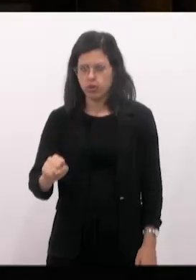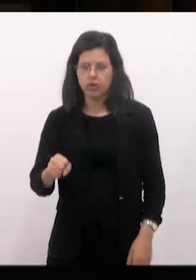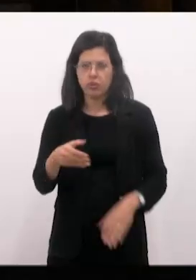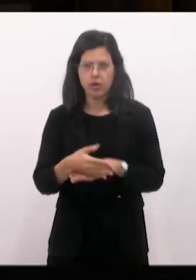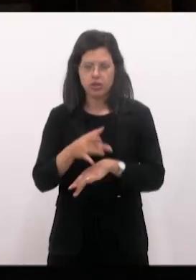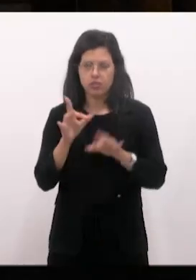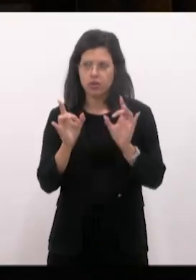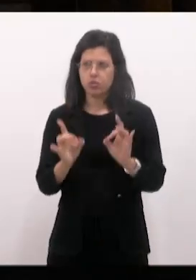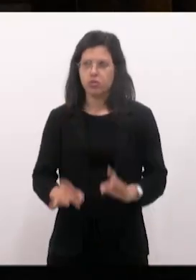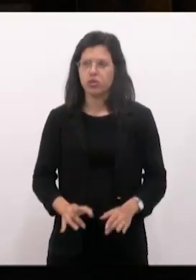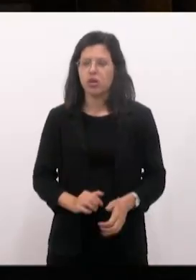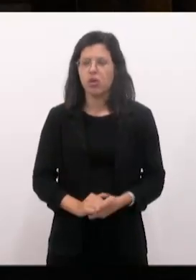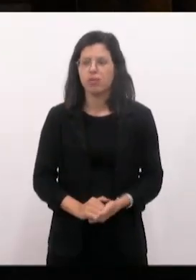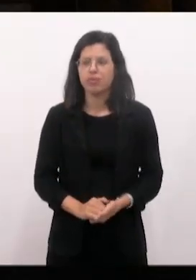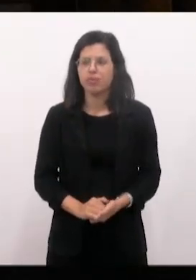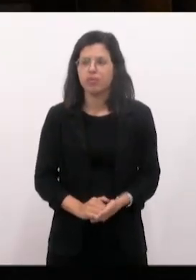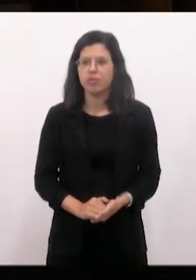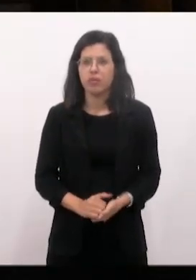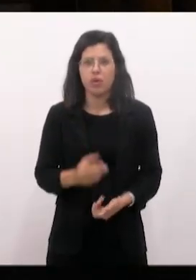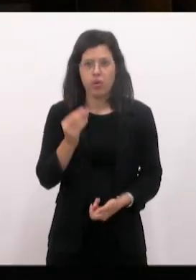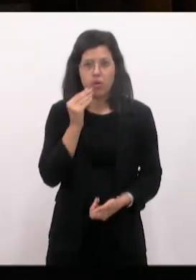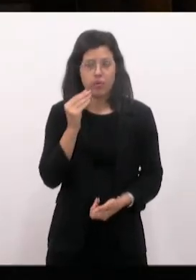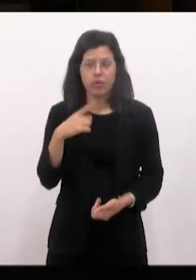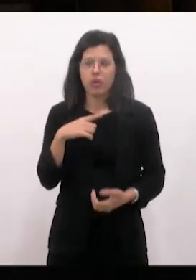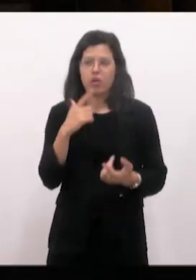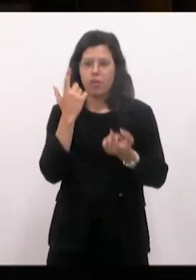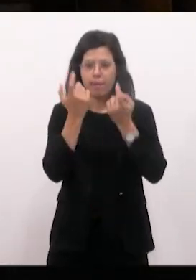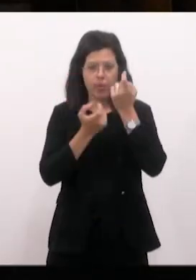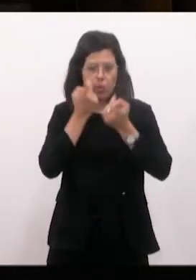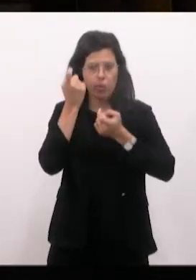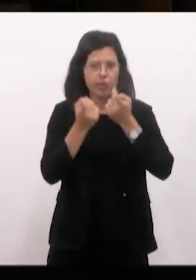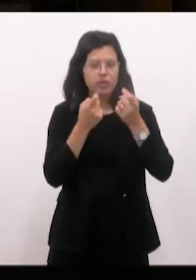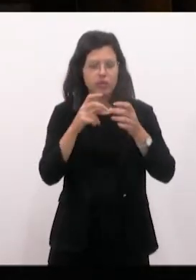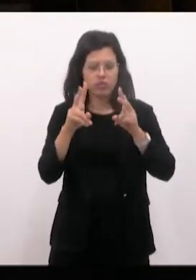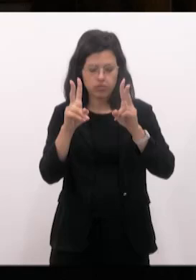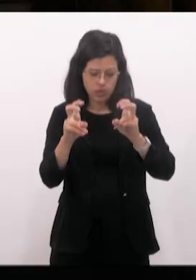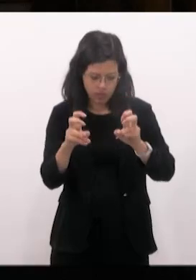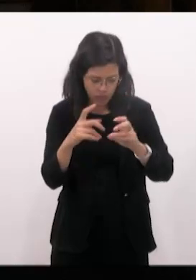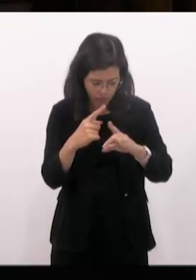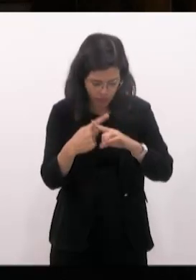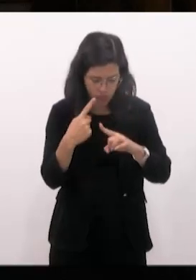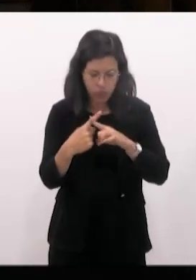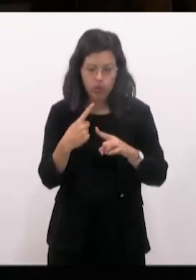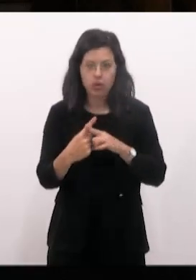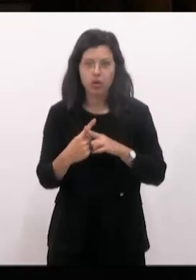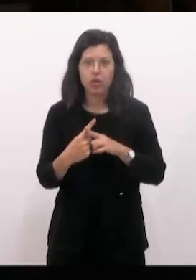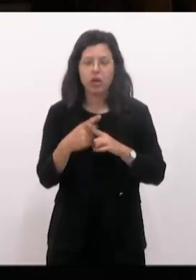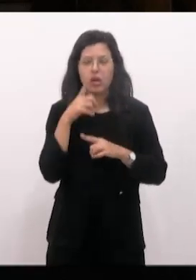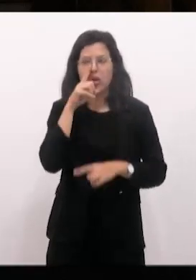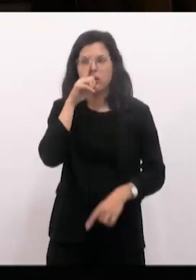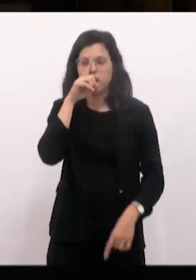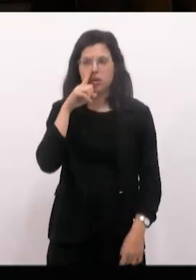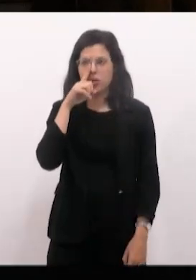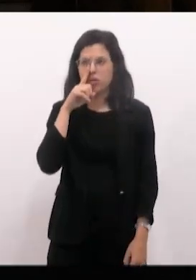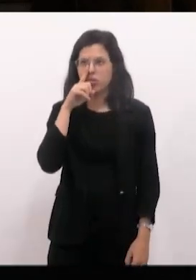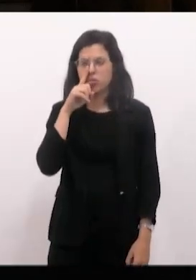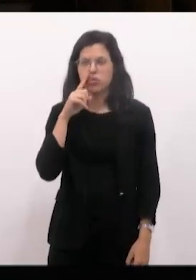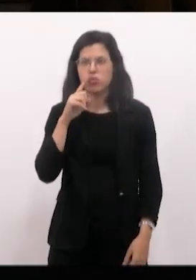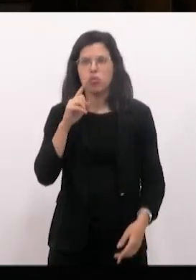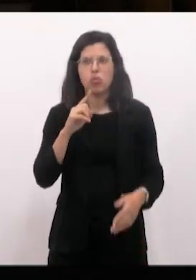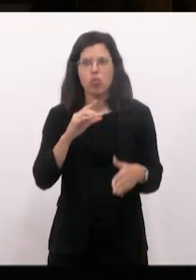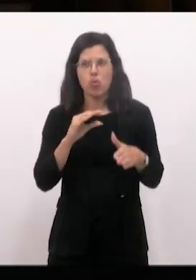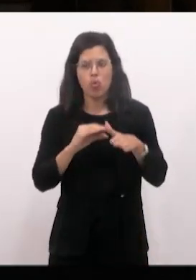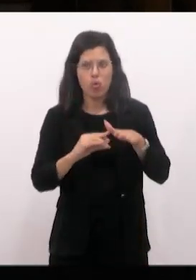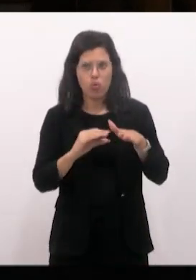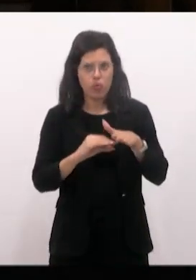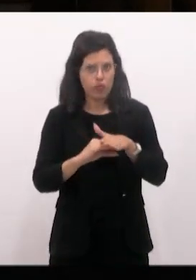claro, eu tenho uma grande preocupação com esse tema, porque a medida coloca em risco o fundo da